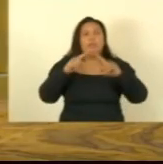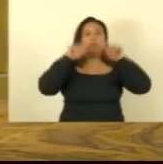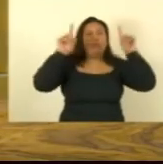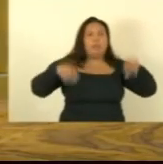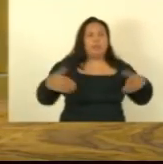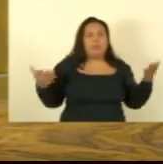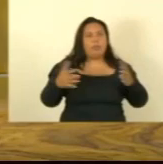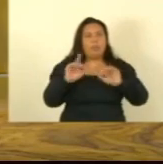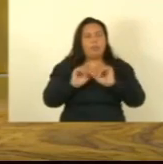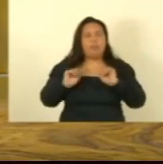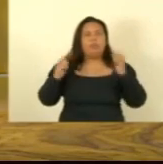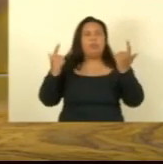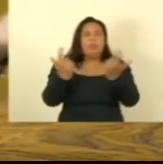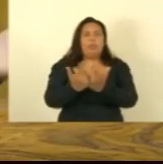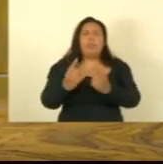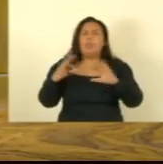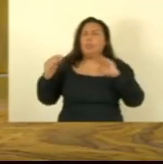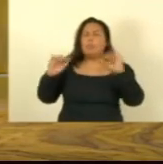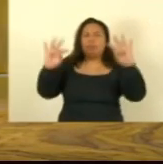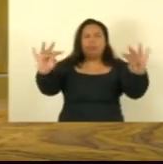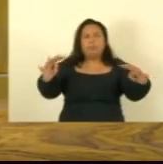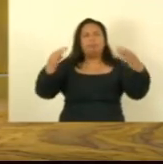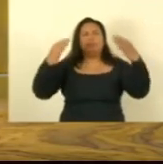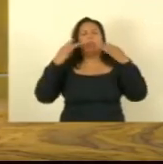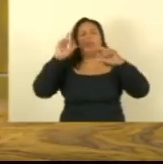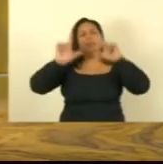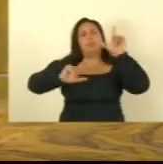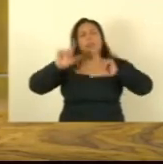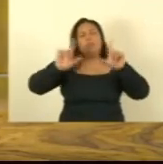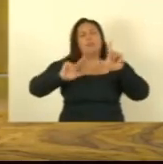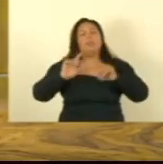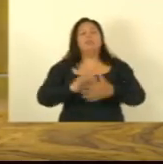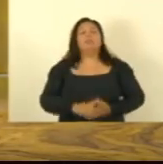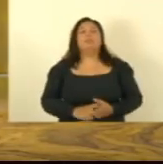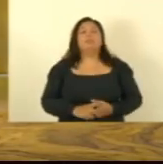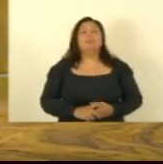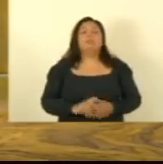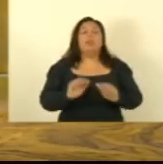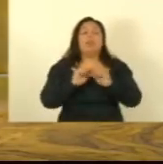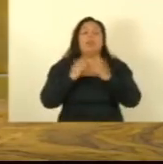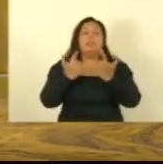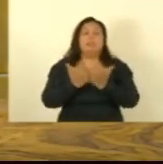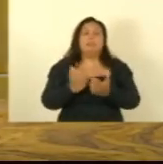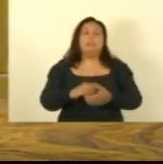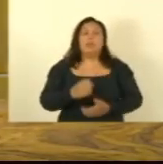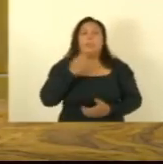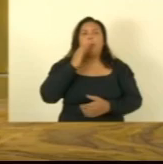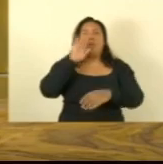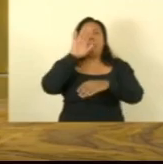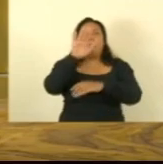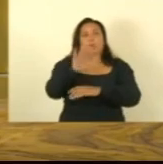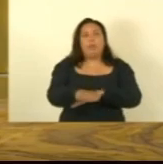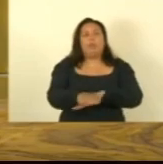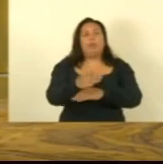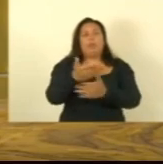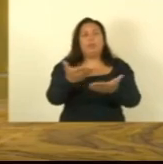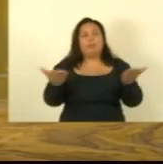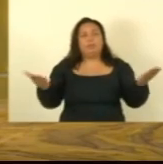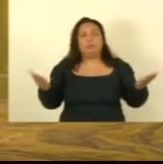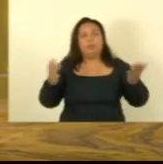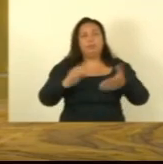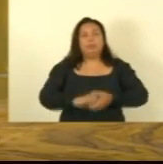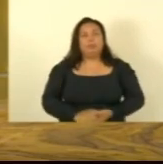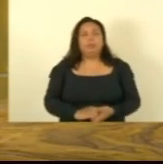dessa casa, todos que nos assistem pela TV Assembleia. Meu boa tarde a todos